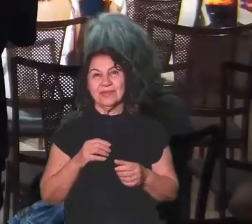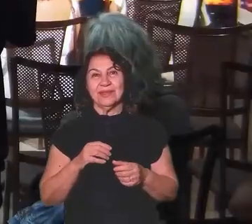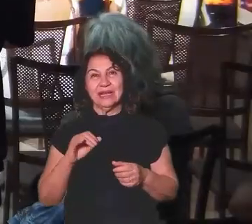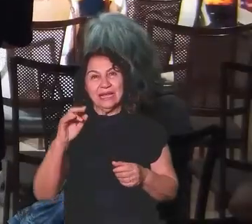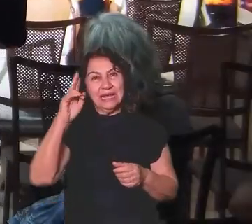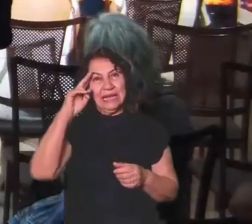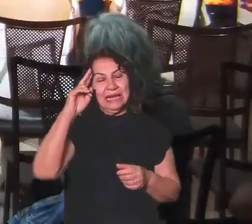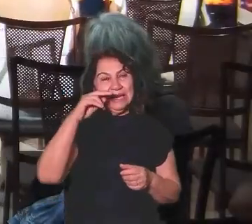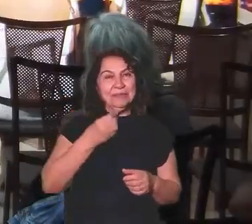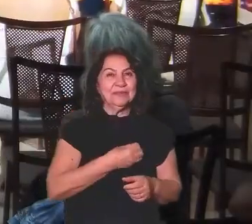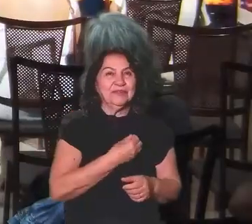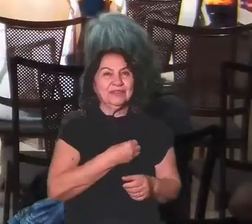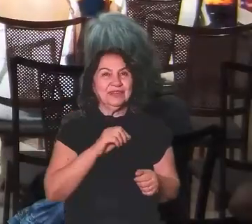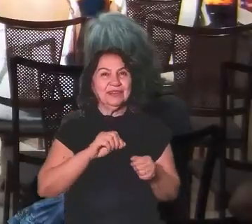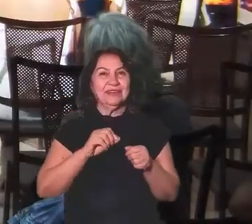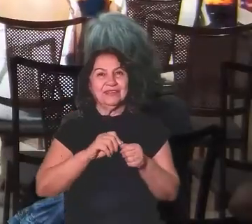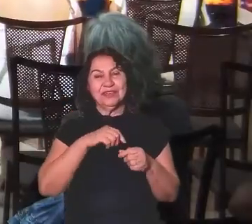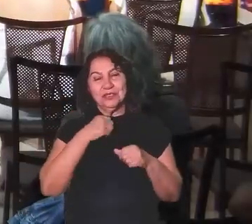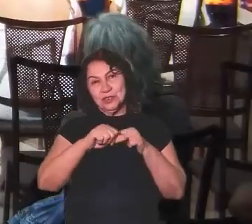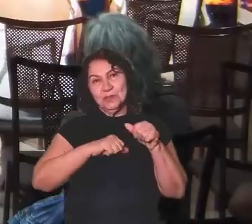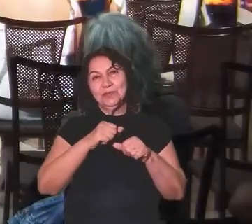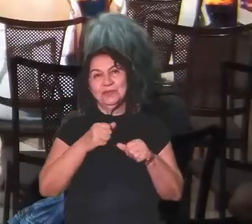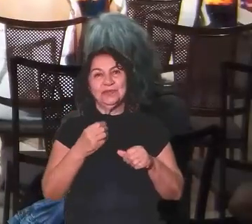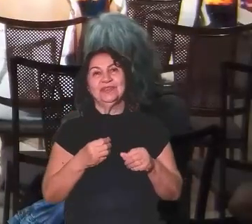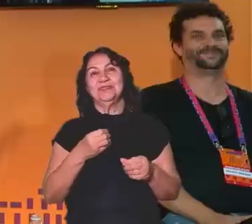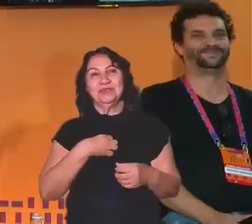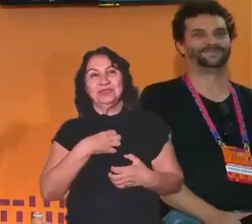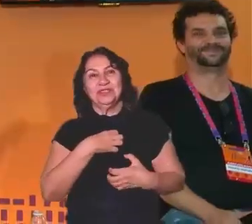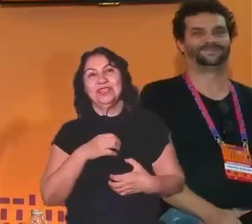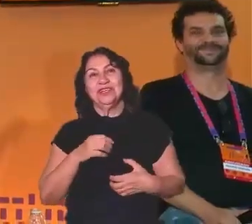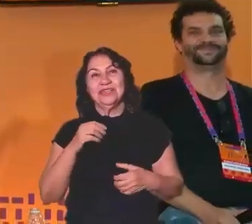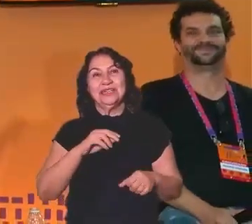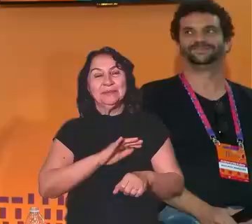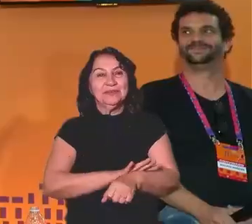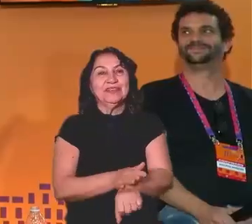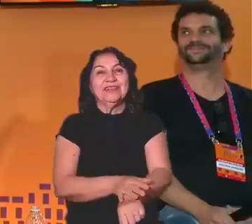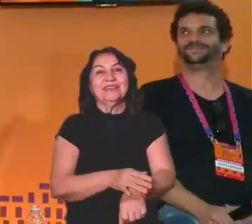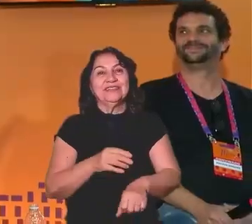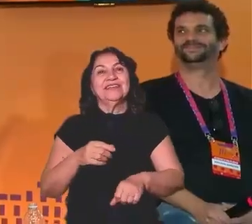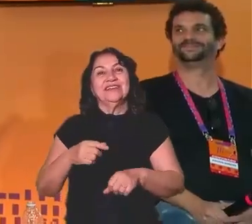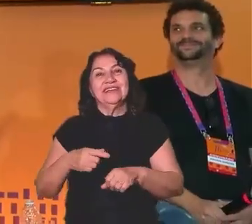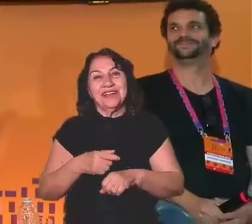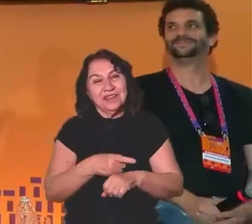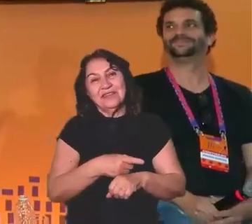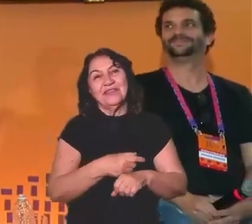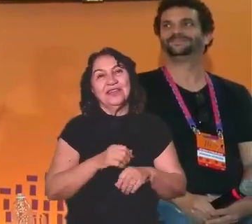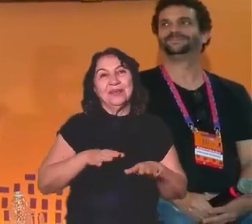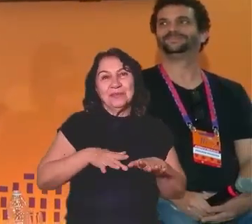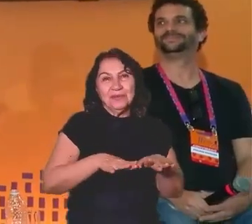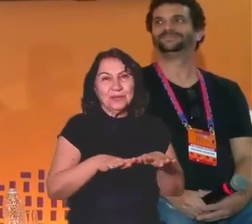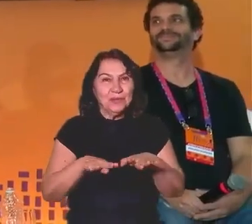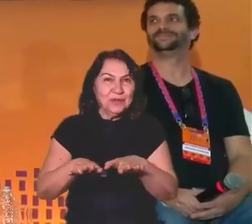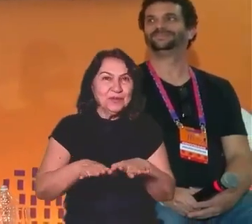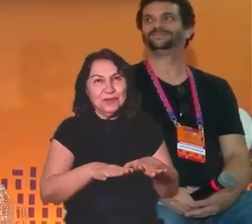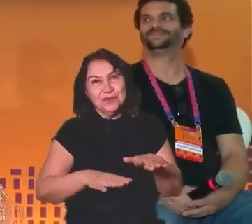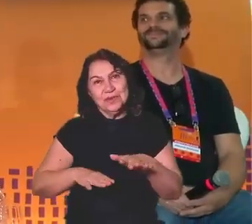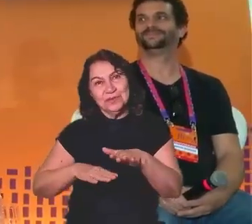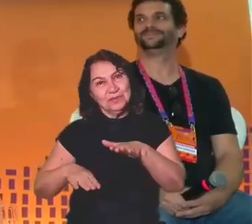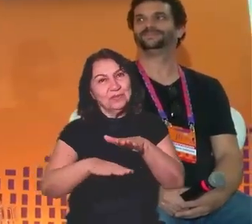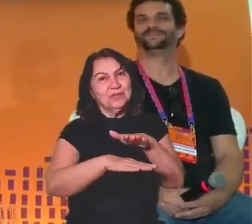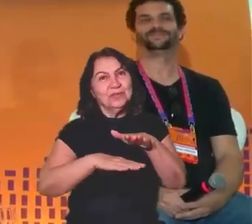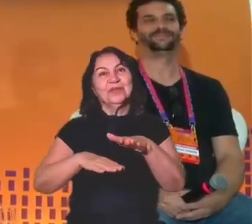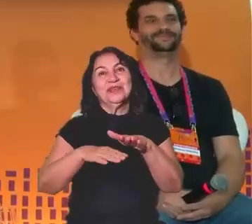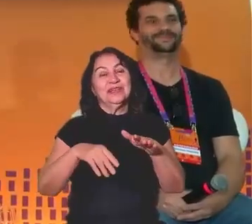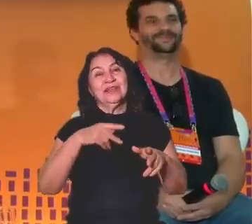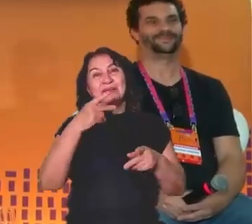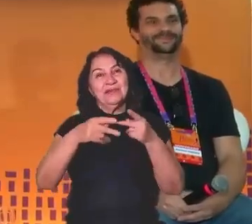Já lembro como a vida faz e a gente muda como ela é. Lembrando de Racionais, verme é verme, rastejando sempre embaixo do pé. Se